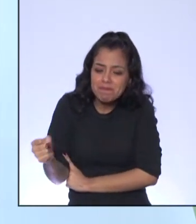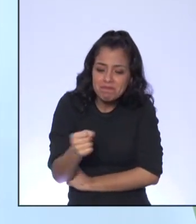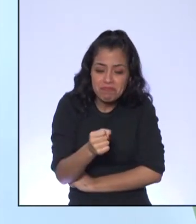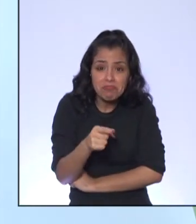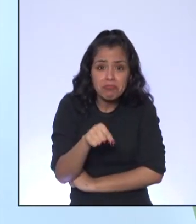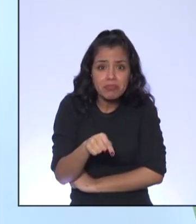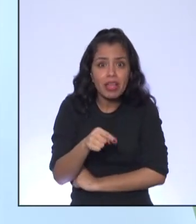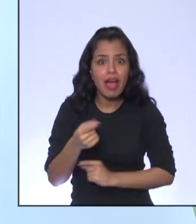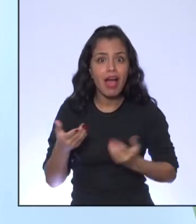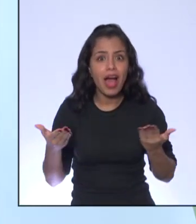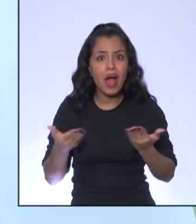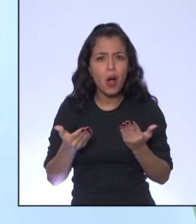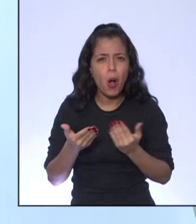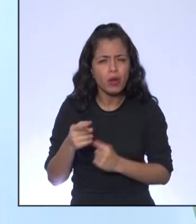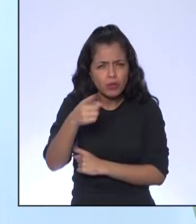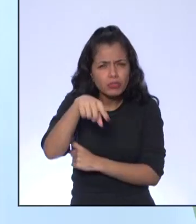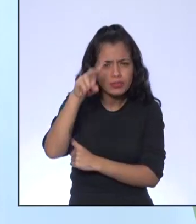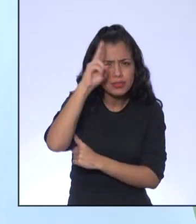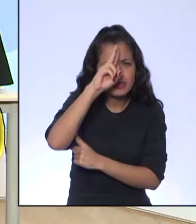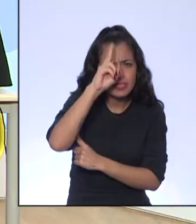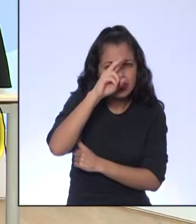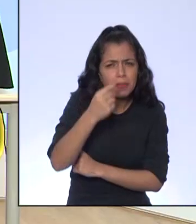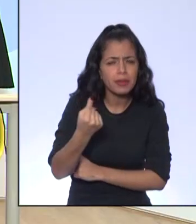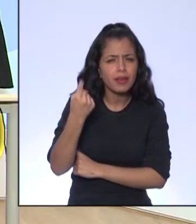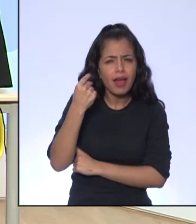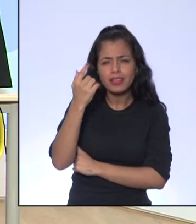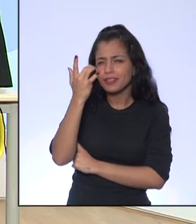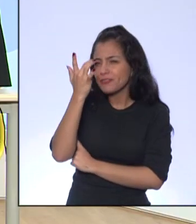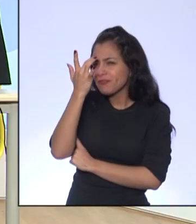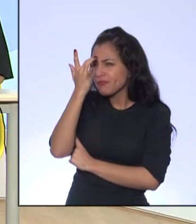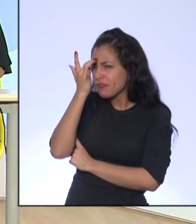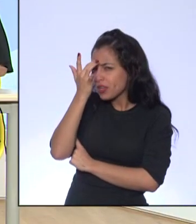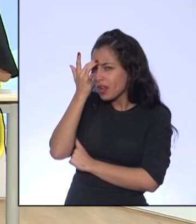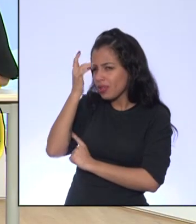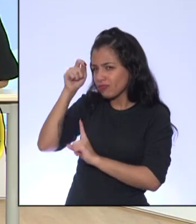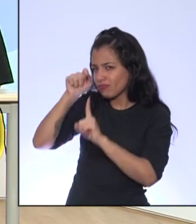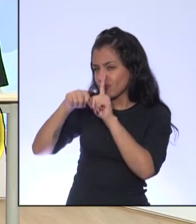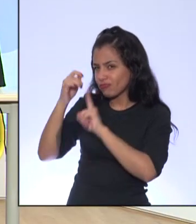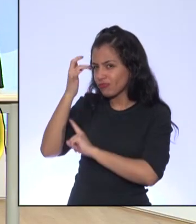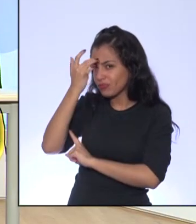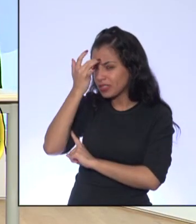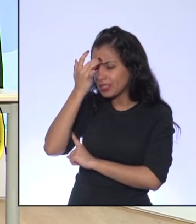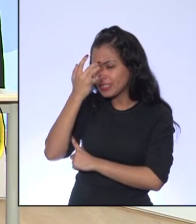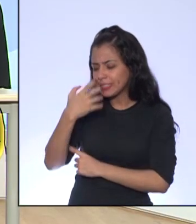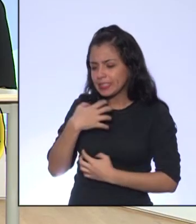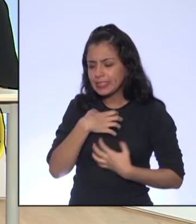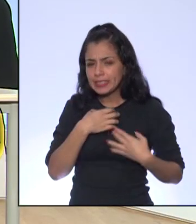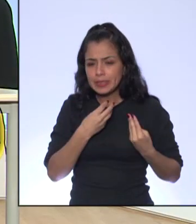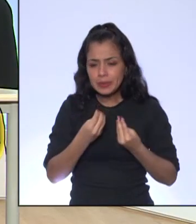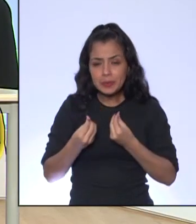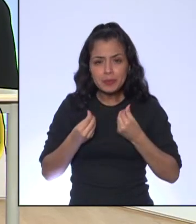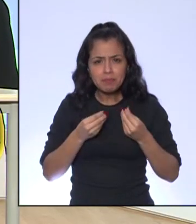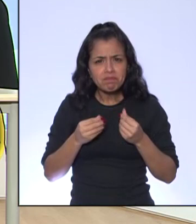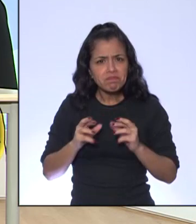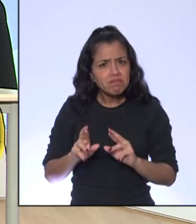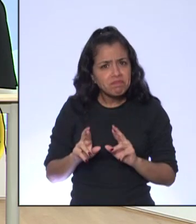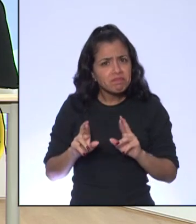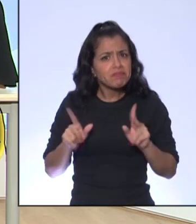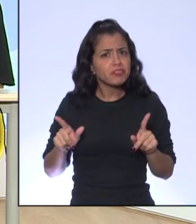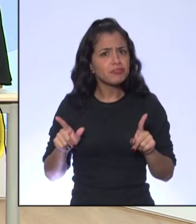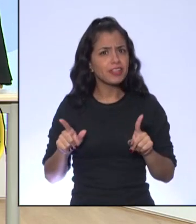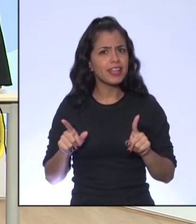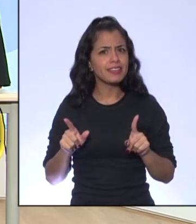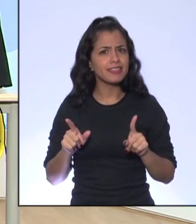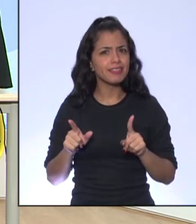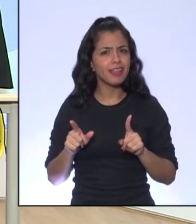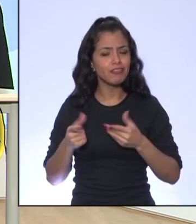quando vocês chegaram na escola, lá em fevereiro, uma enorme diferença do que vocês tinham antes, nos